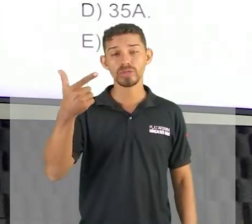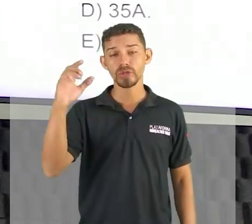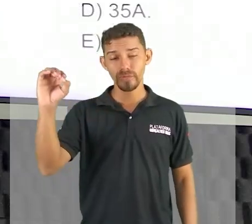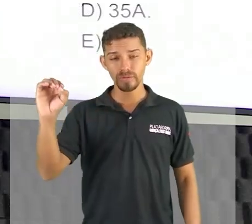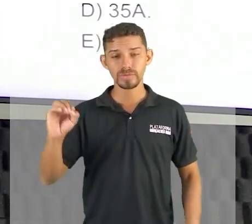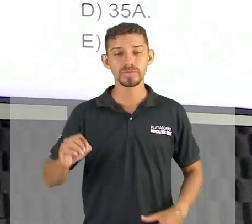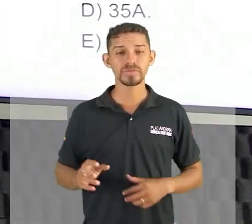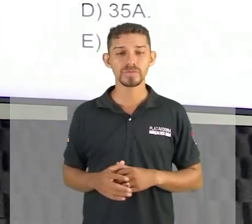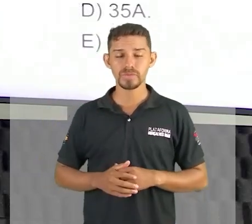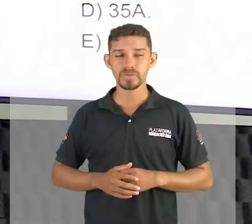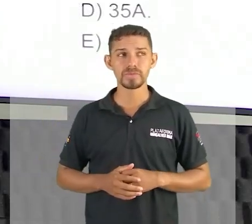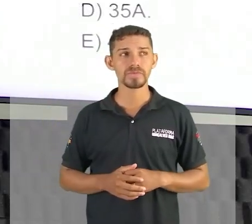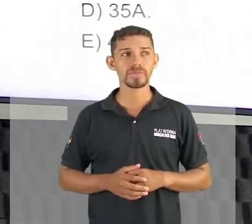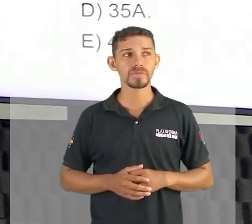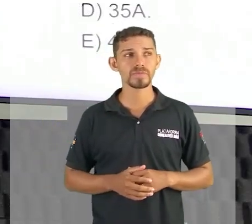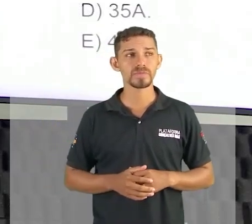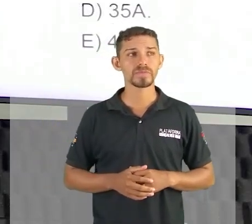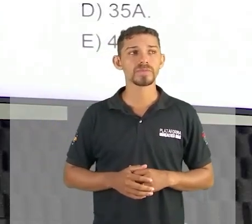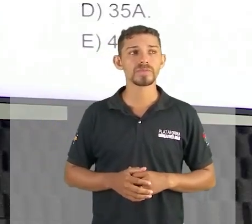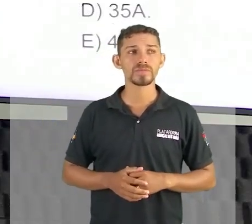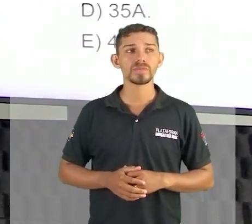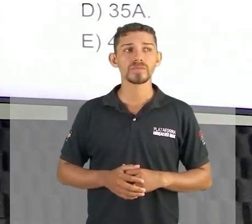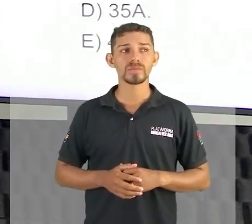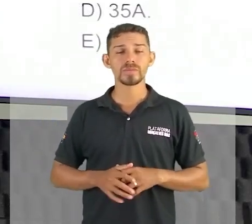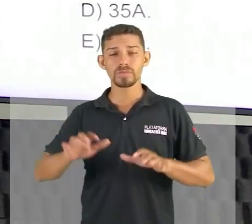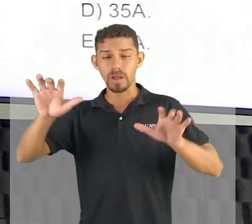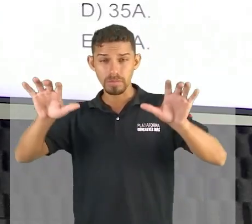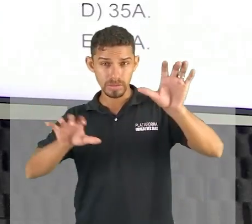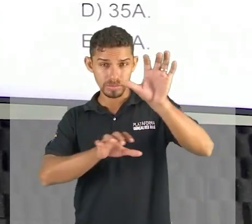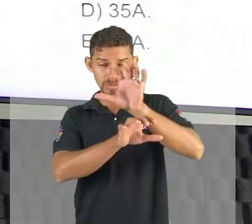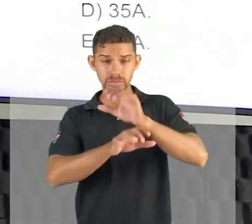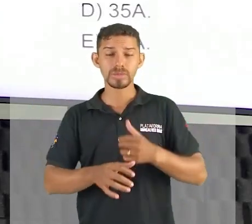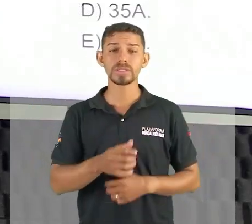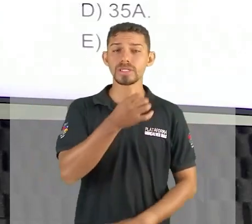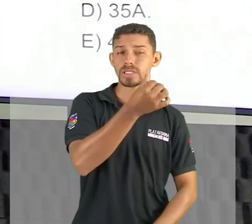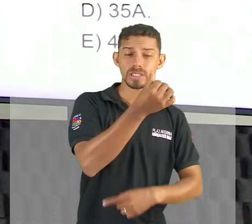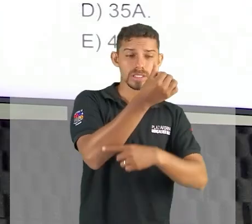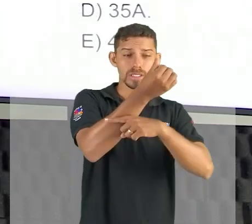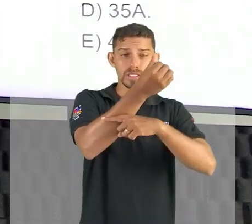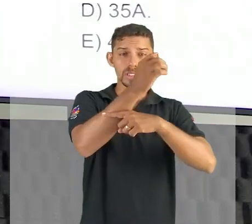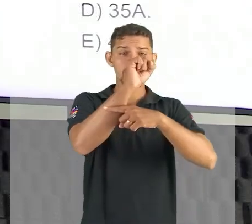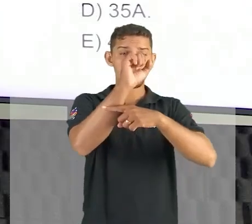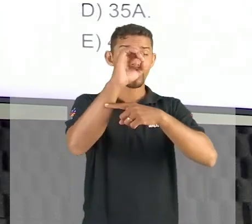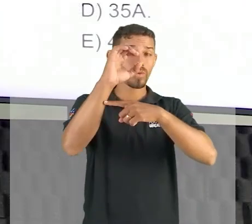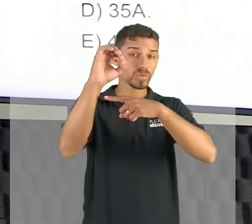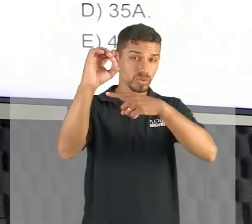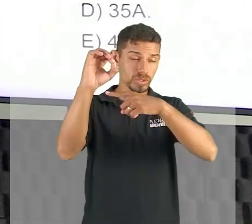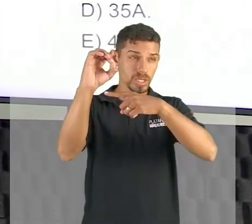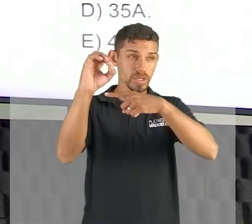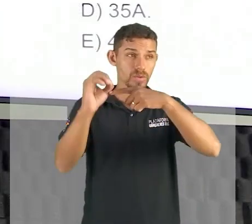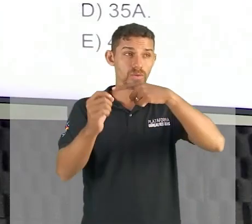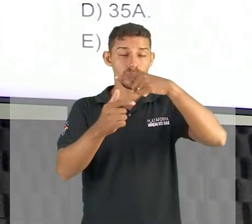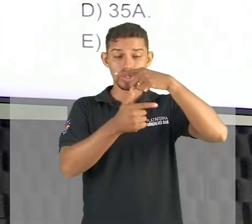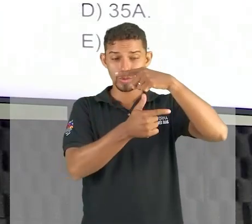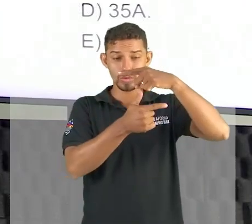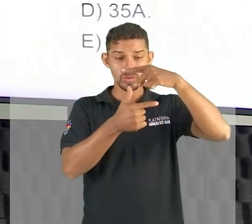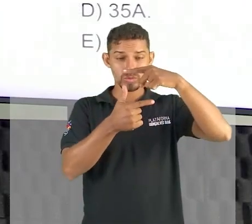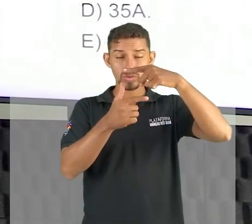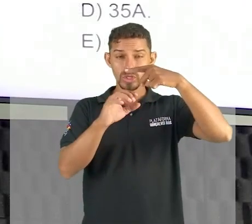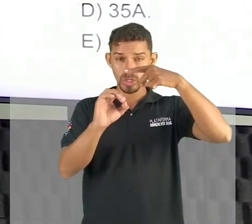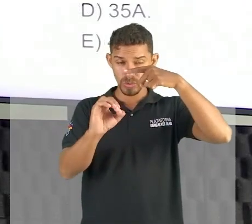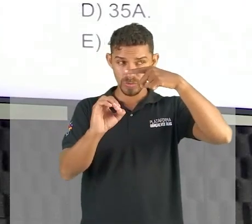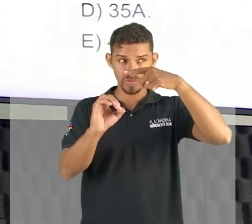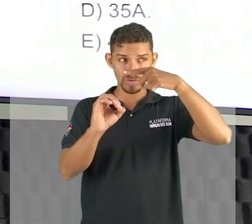220 que tá multiplicando vai passar dividindo e vai ficar assim ó 6800 dividido